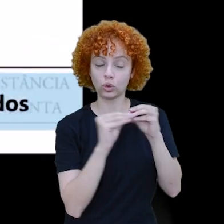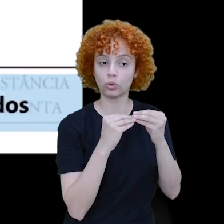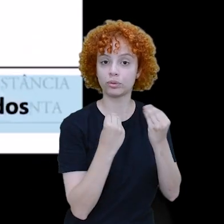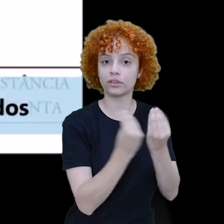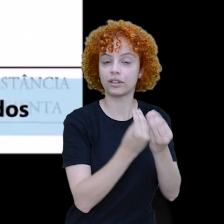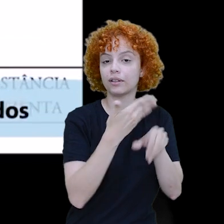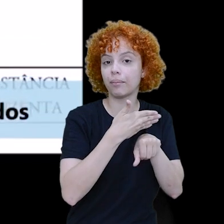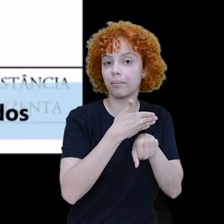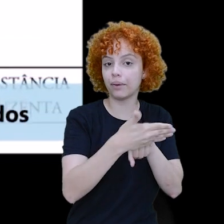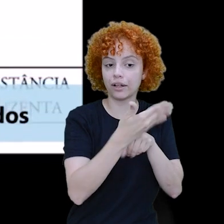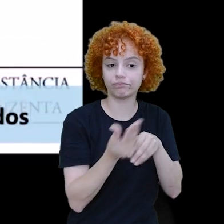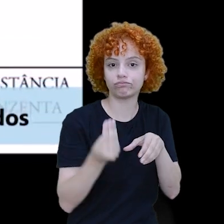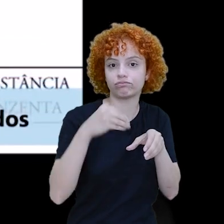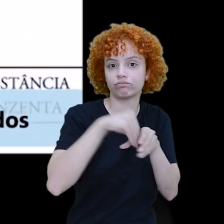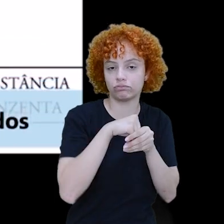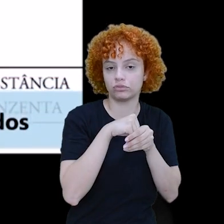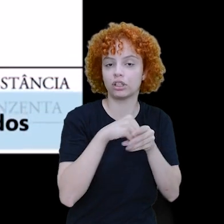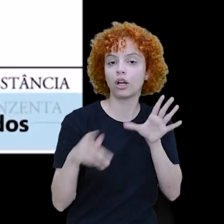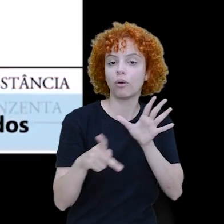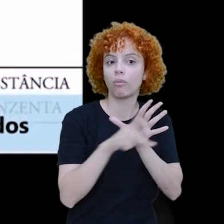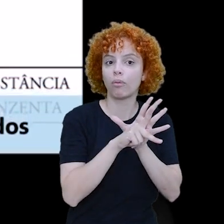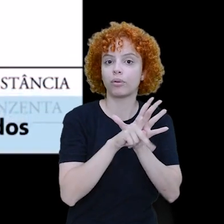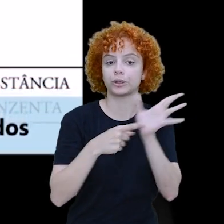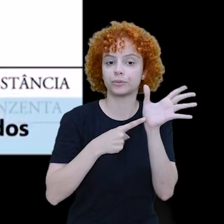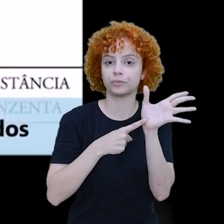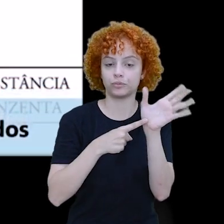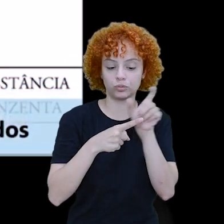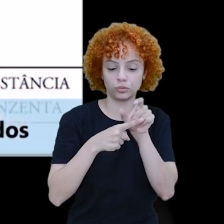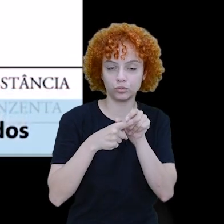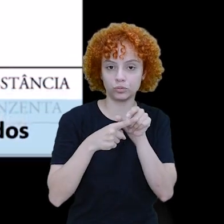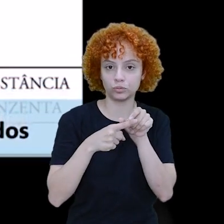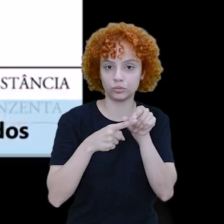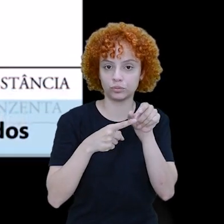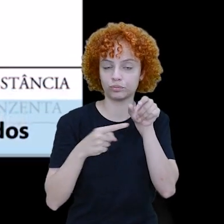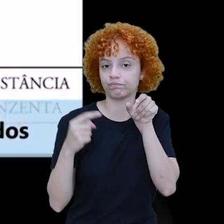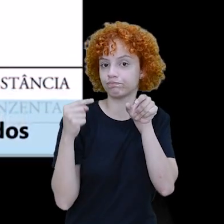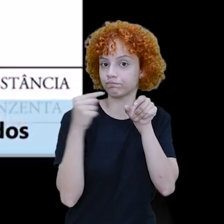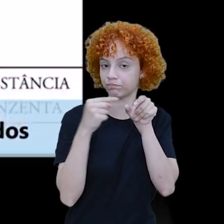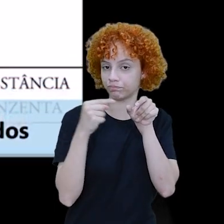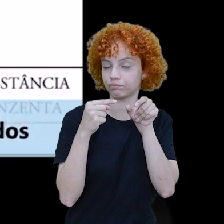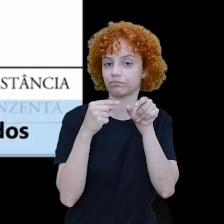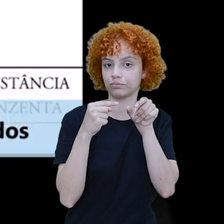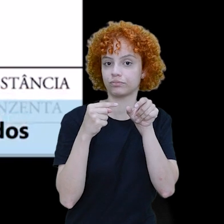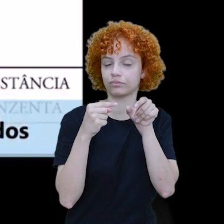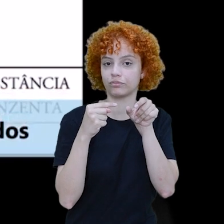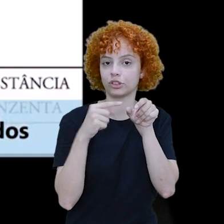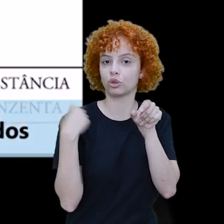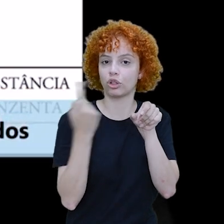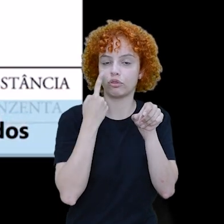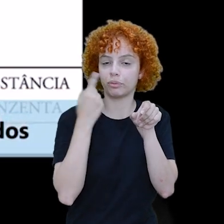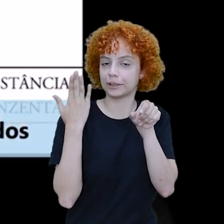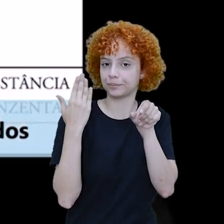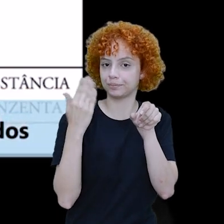substância branca, ela é interna e é constituída pelos axônios, que são os prolongamentos dos neurônios, como nós